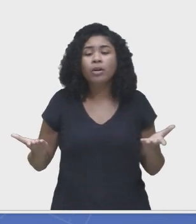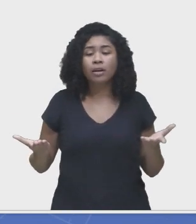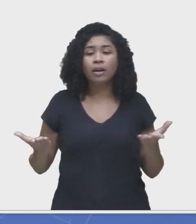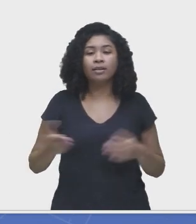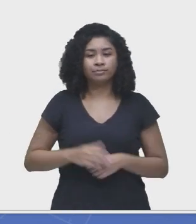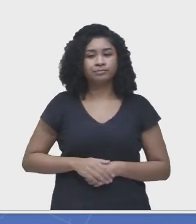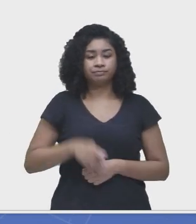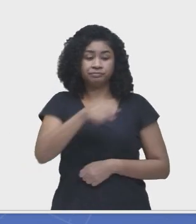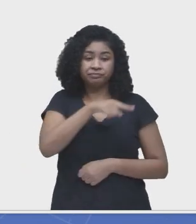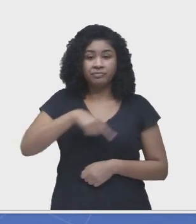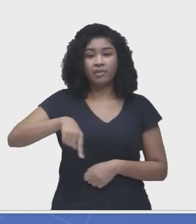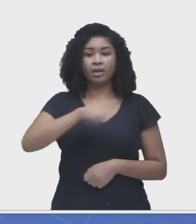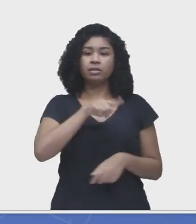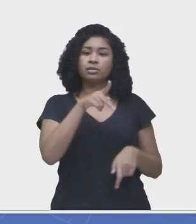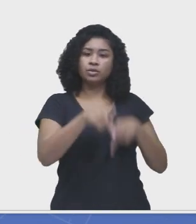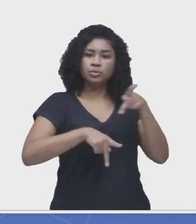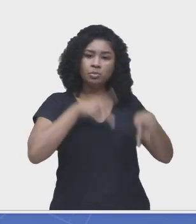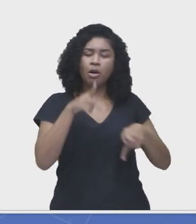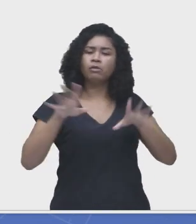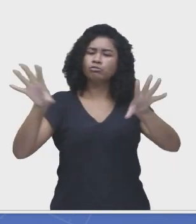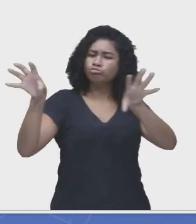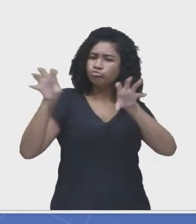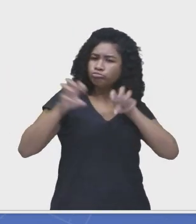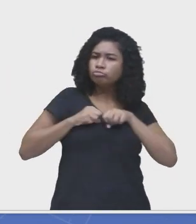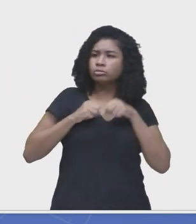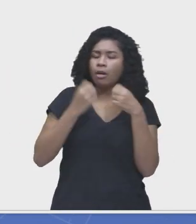Foram eles os primeiros a adotar uma religião